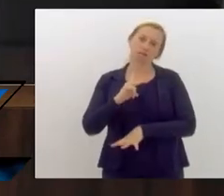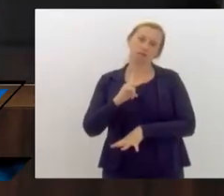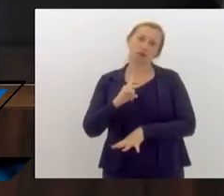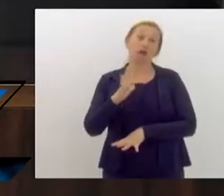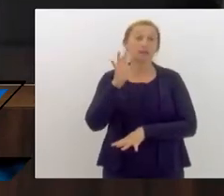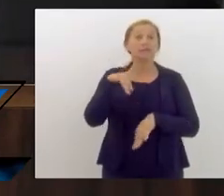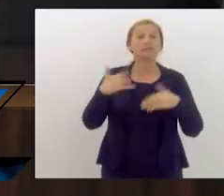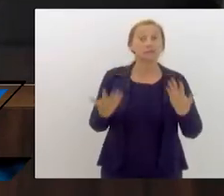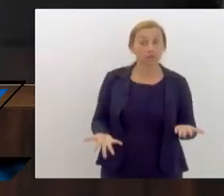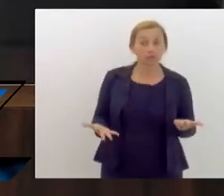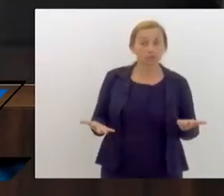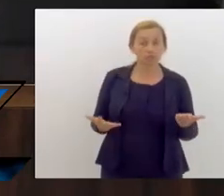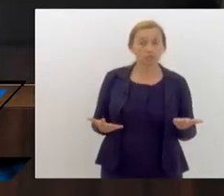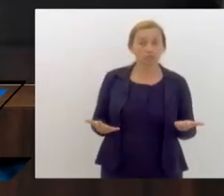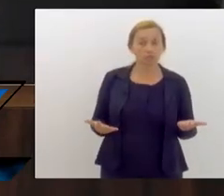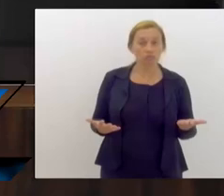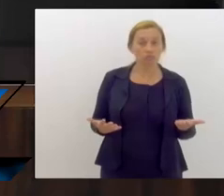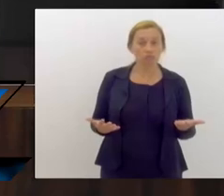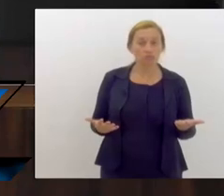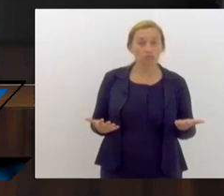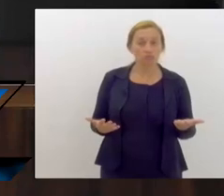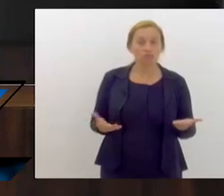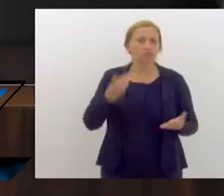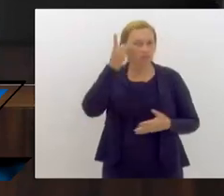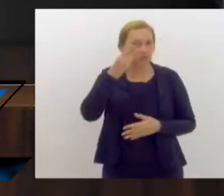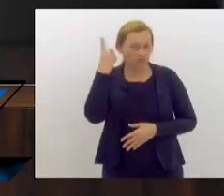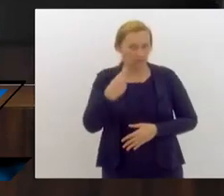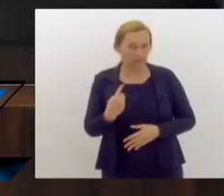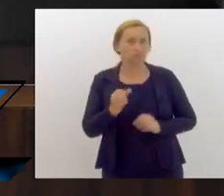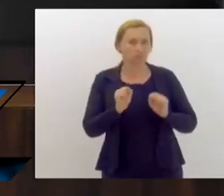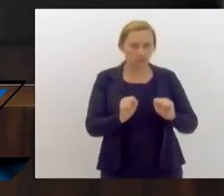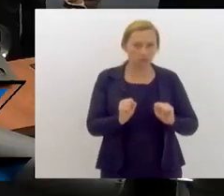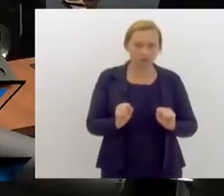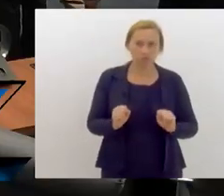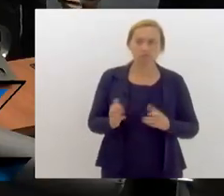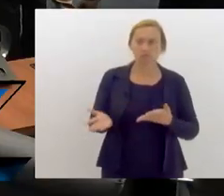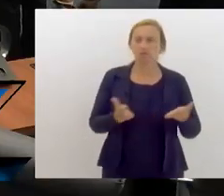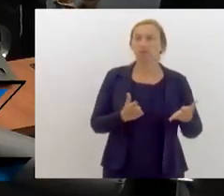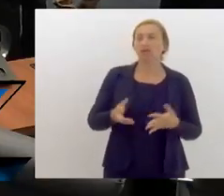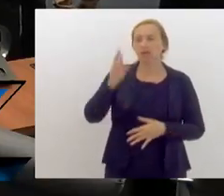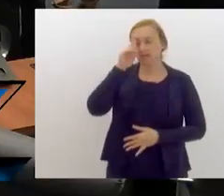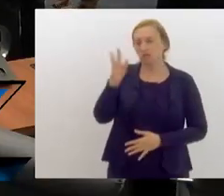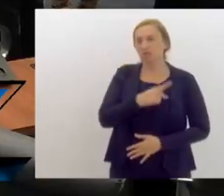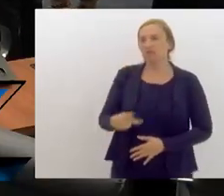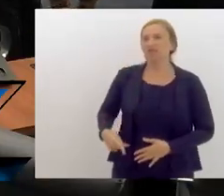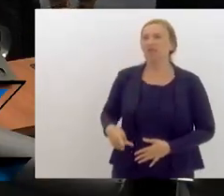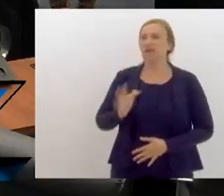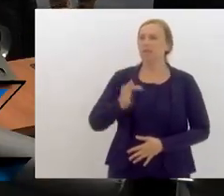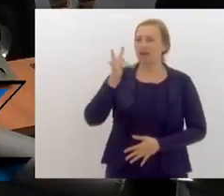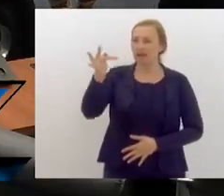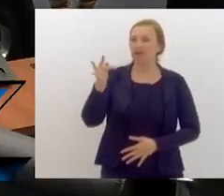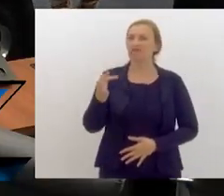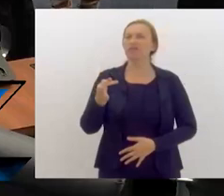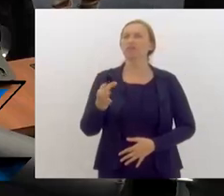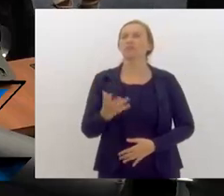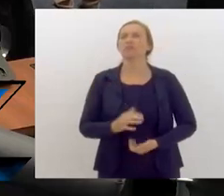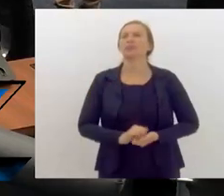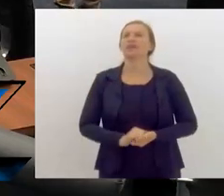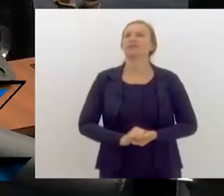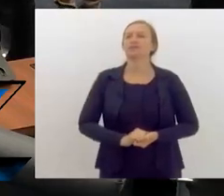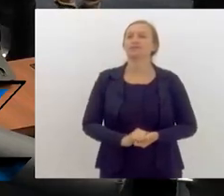assim vamos Deputado Dani podemos por favor Presidente eu queria que brevemente também